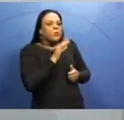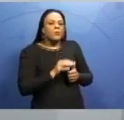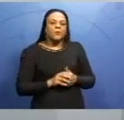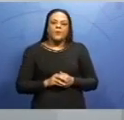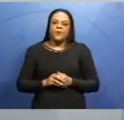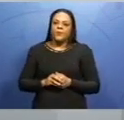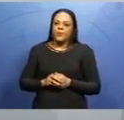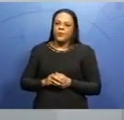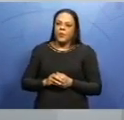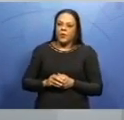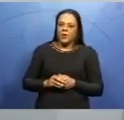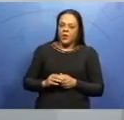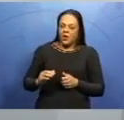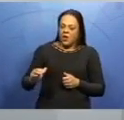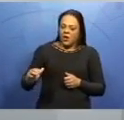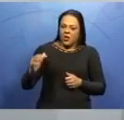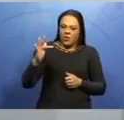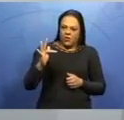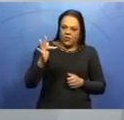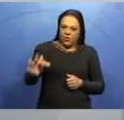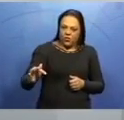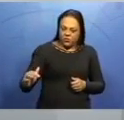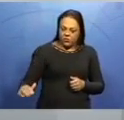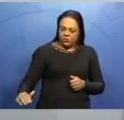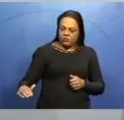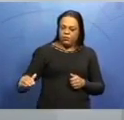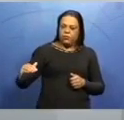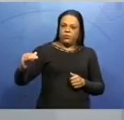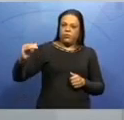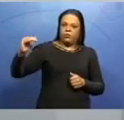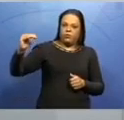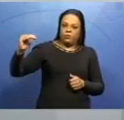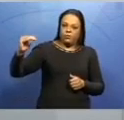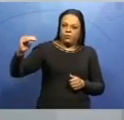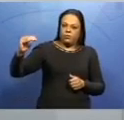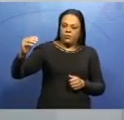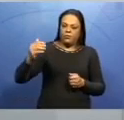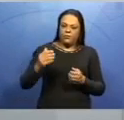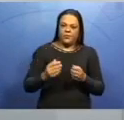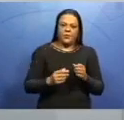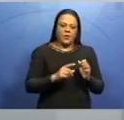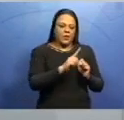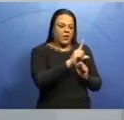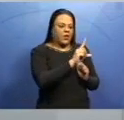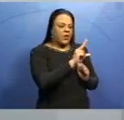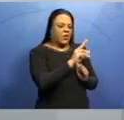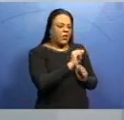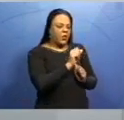Quando crescer, Lucas foi um belo rapaz,